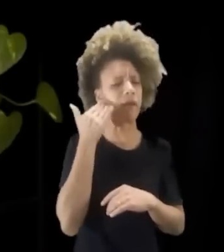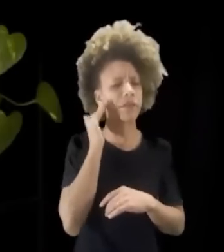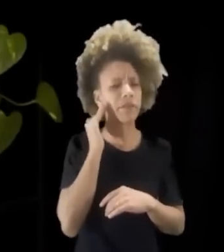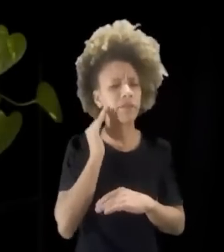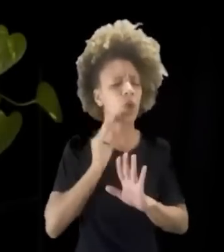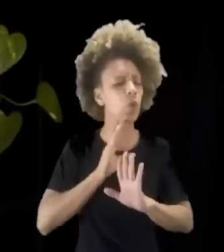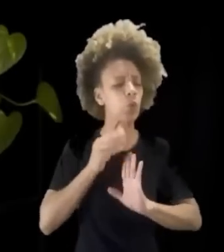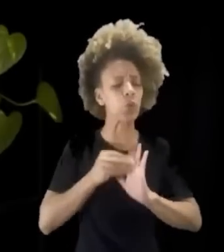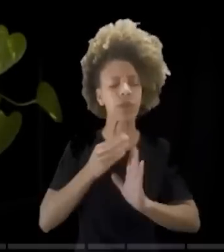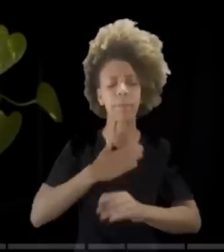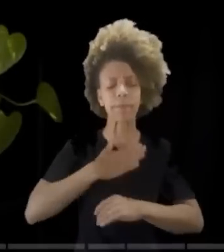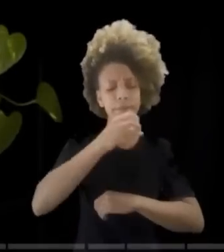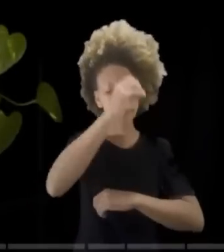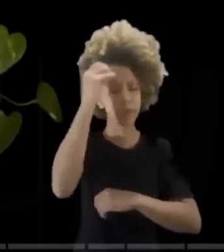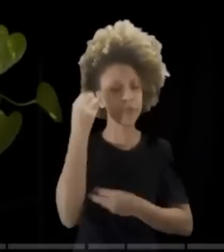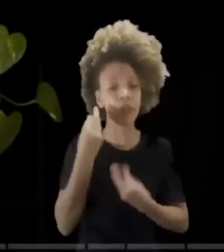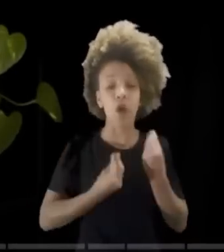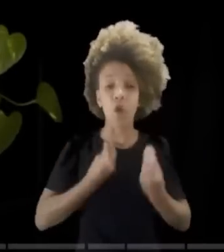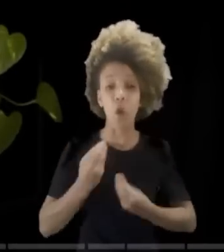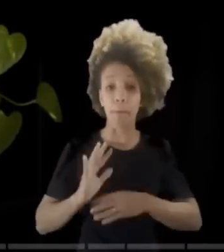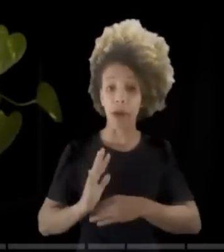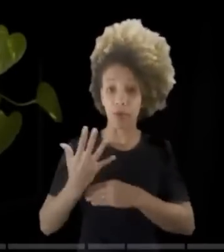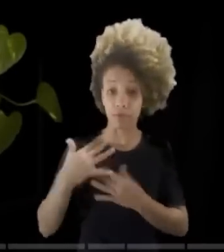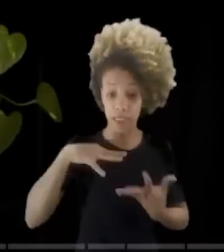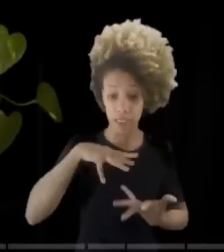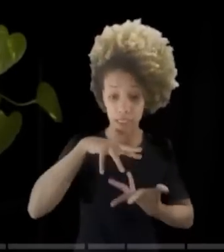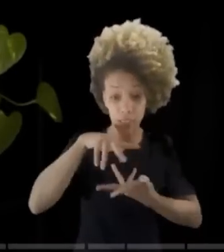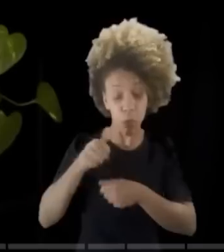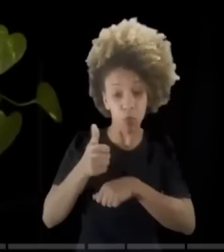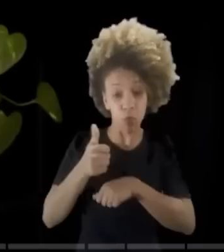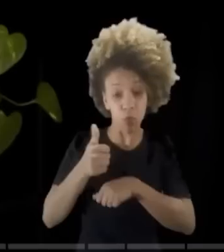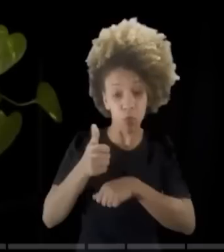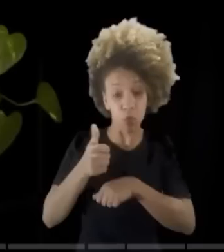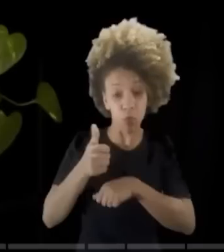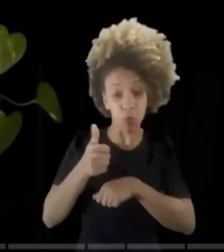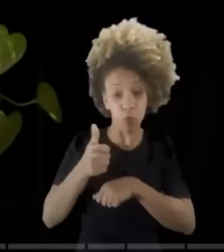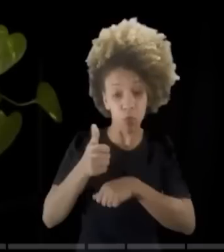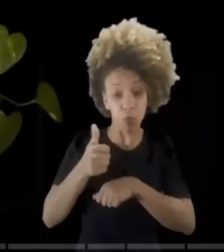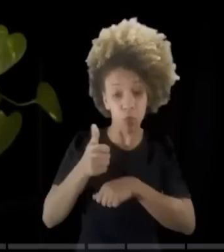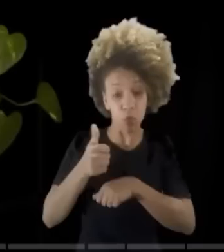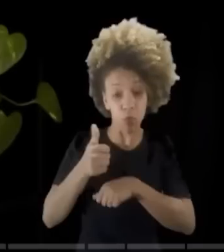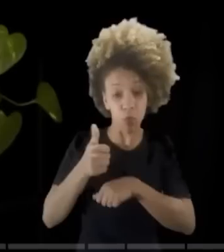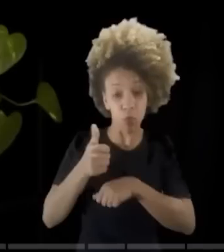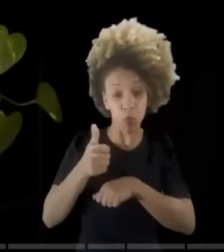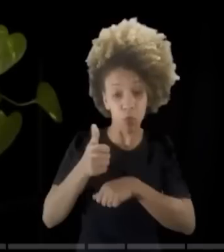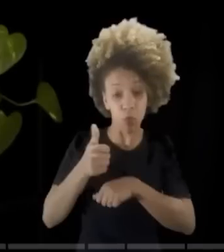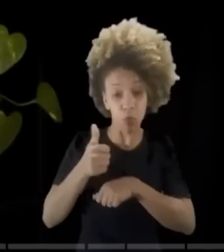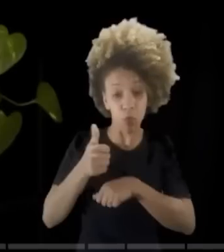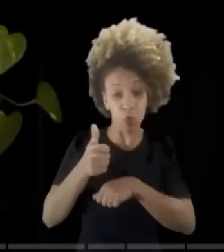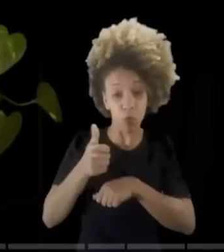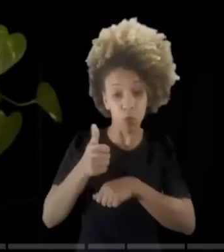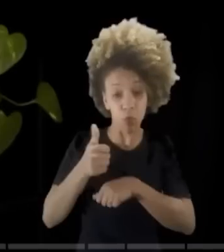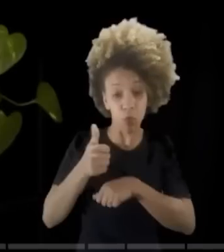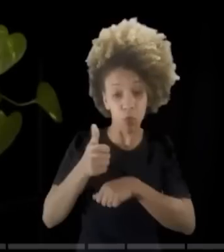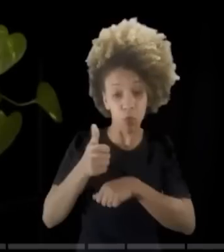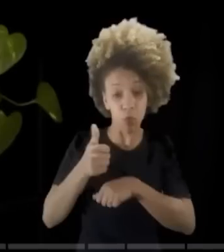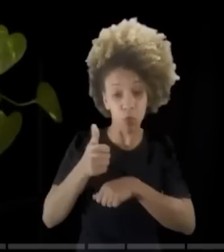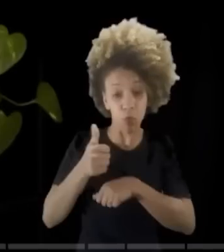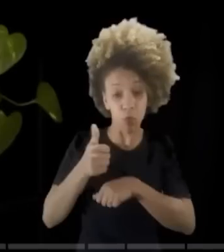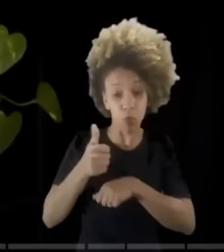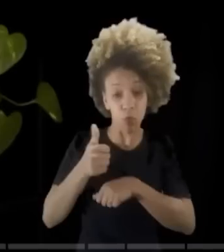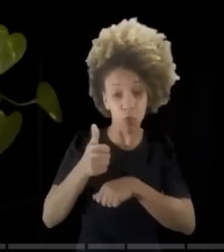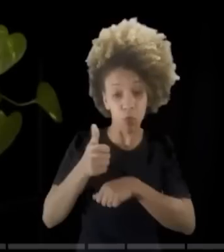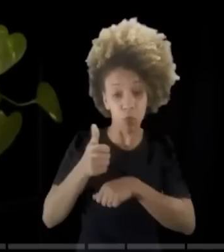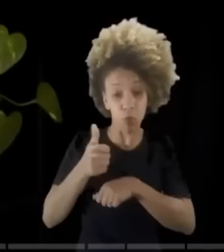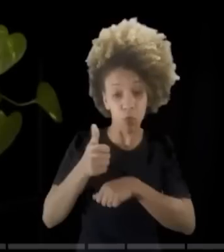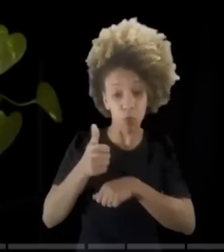com toda a minha ignorância como funciona esse universo dos aplicativos e vamos Lembrando que o Maurício Meirelles falou de toda essa ignorância ele